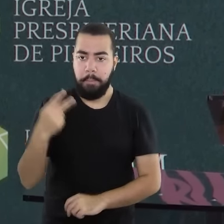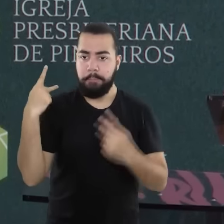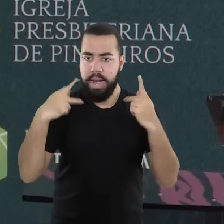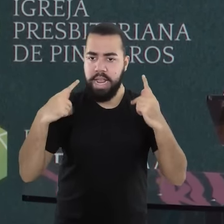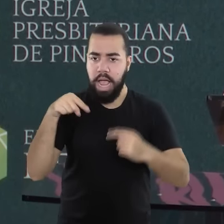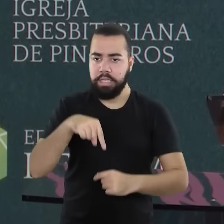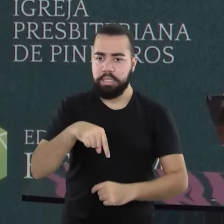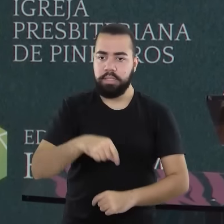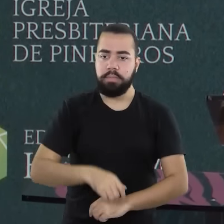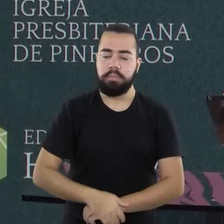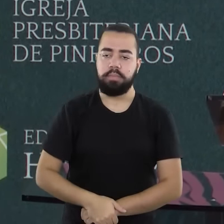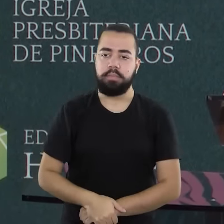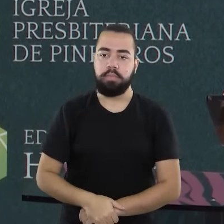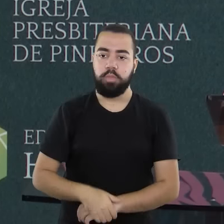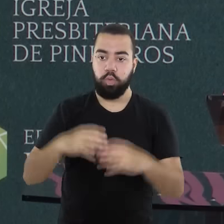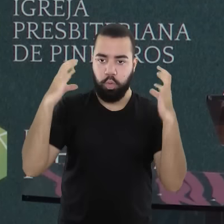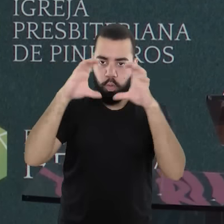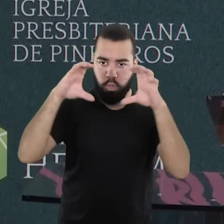de Deus,